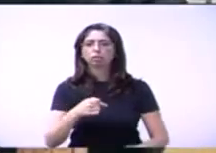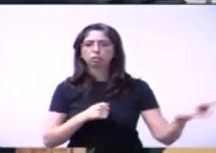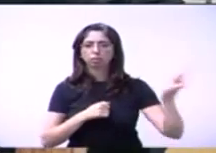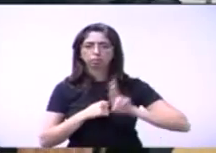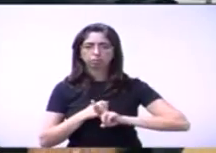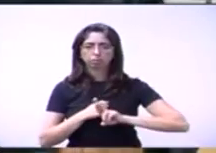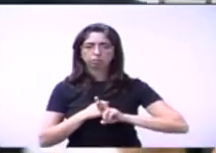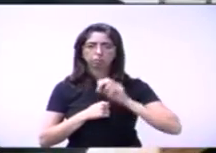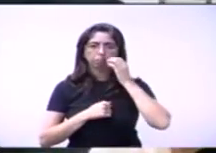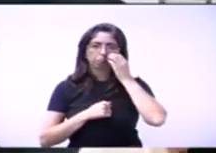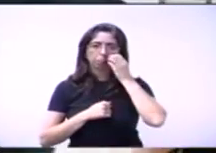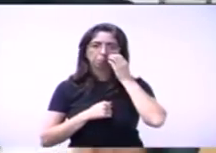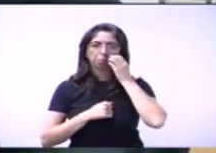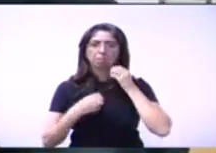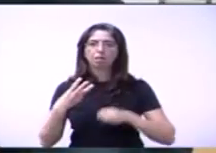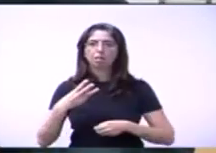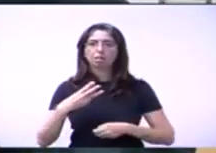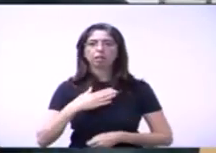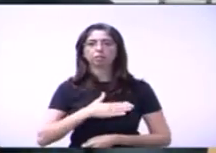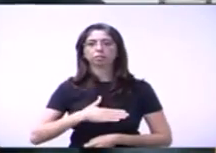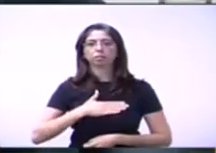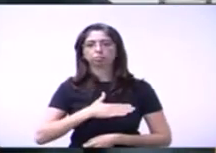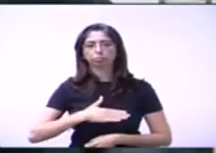requerimentos e 3 moções.